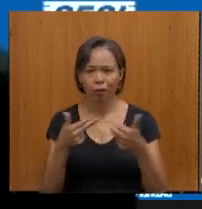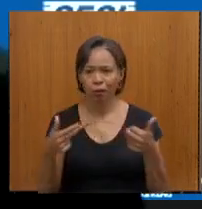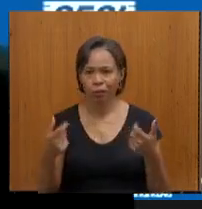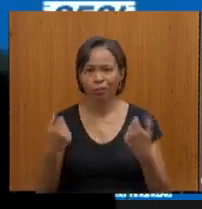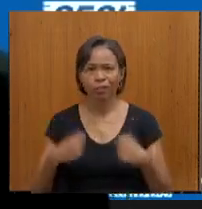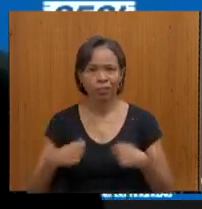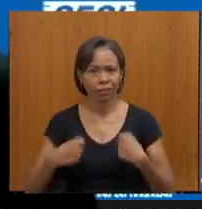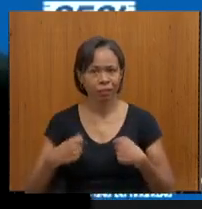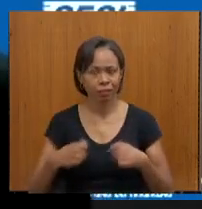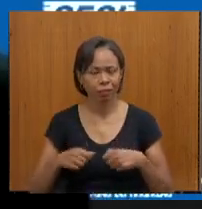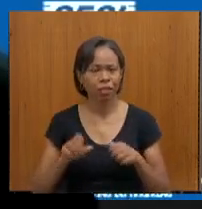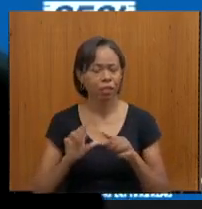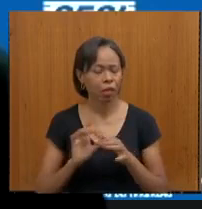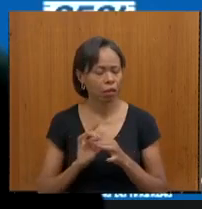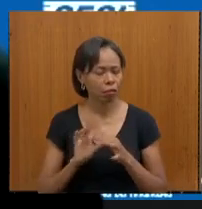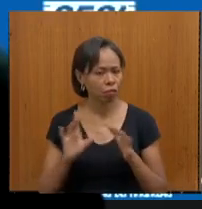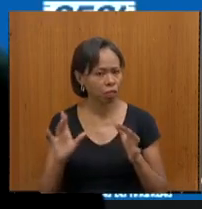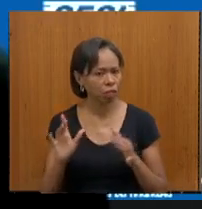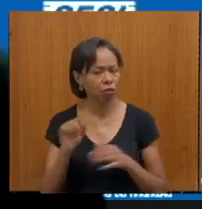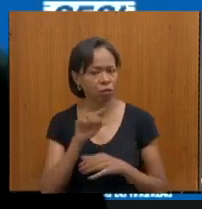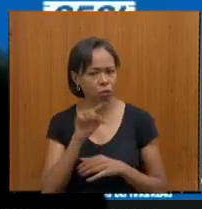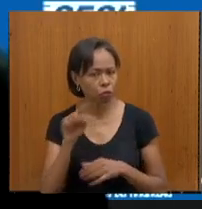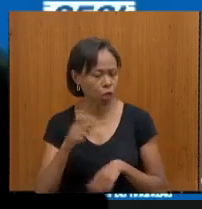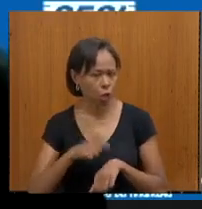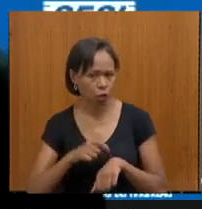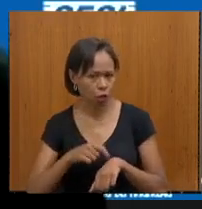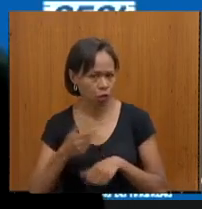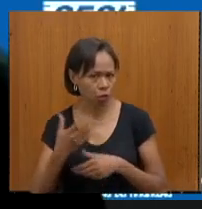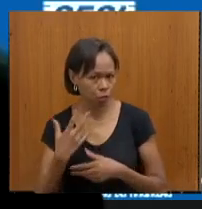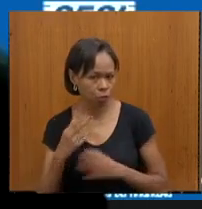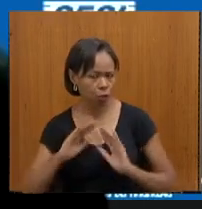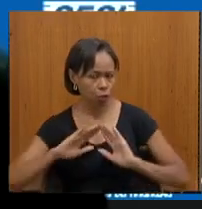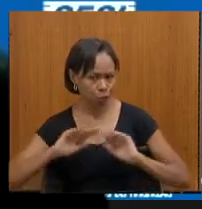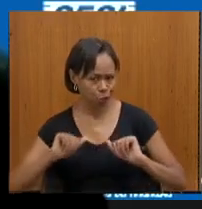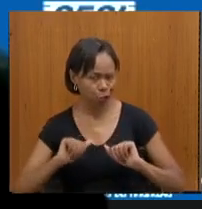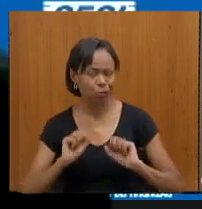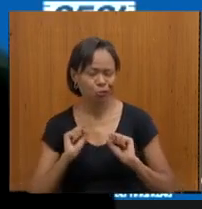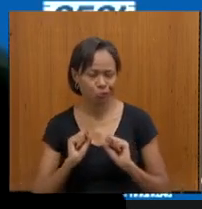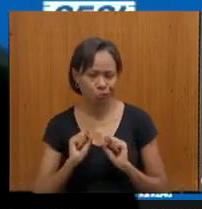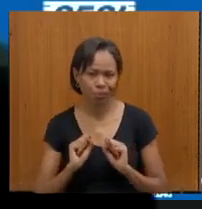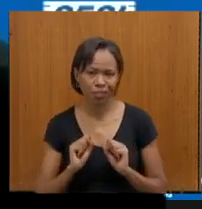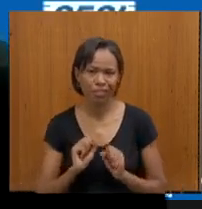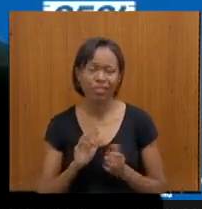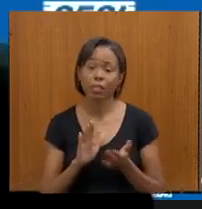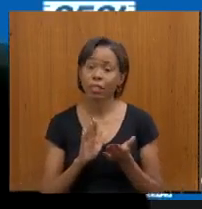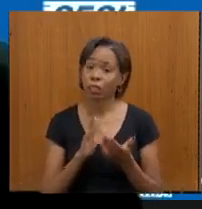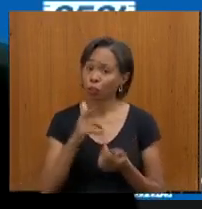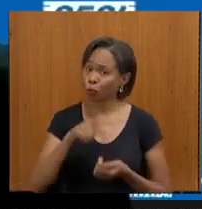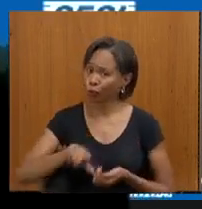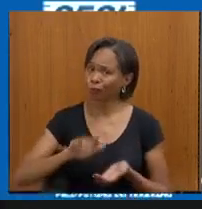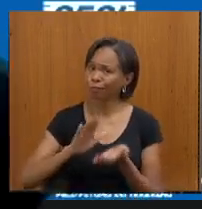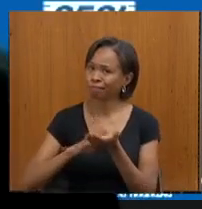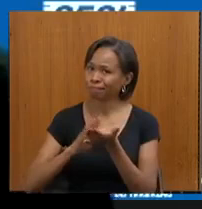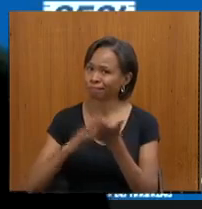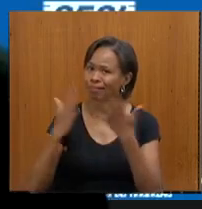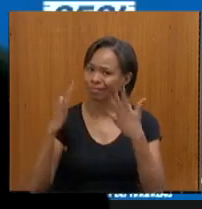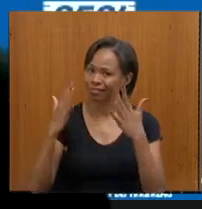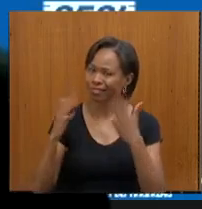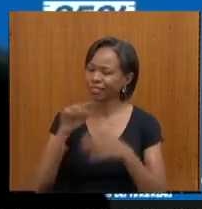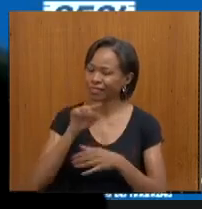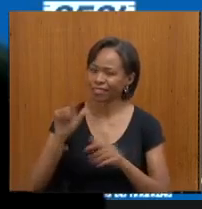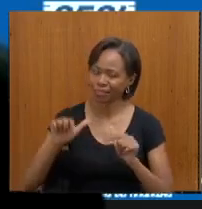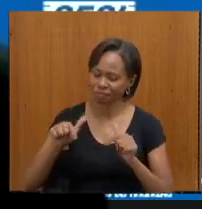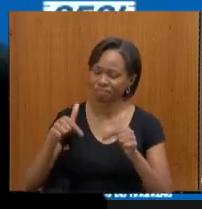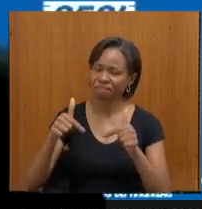momento em que esteja Municipal e novamente para abrir diz o poeta excelente